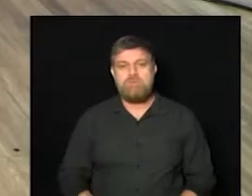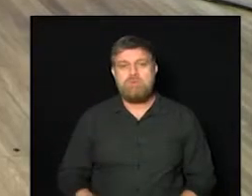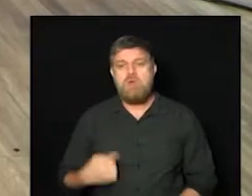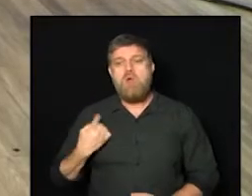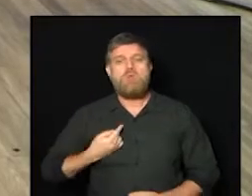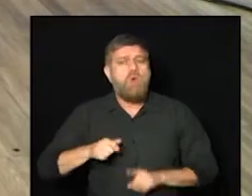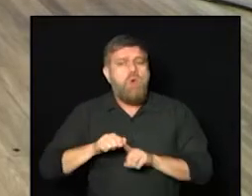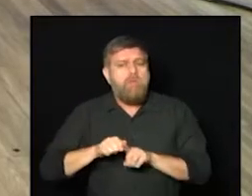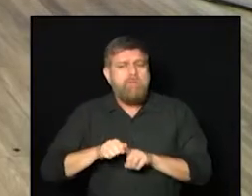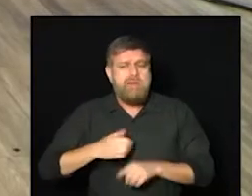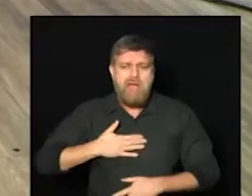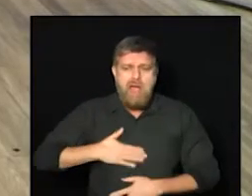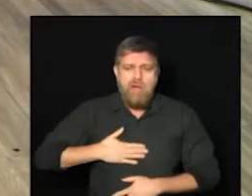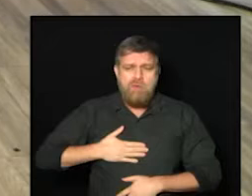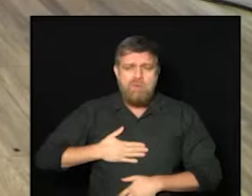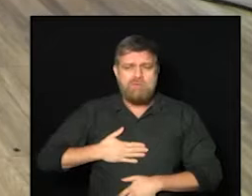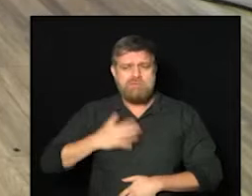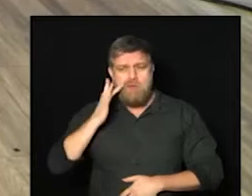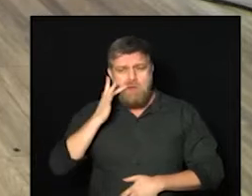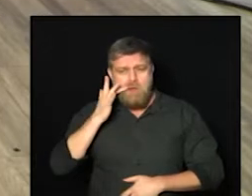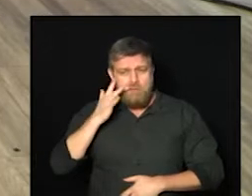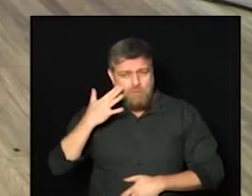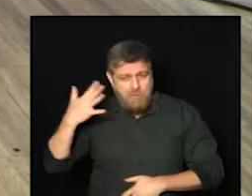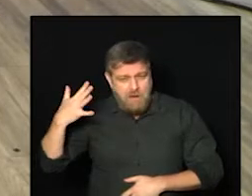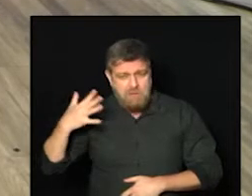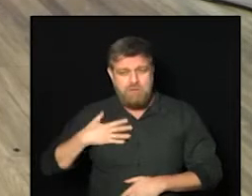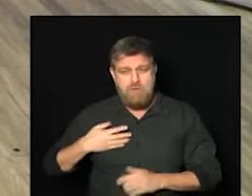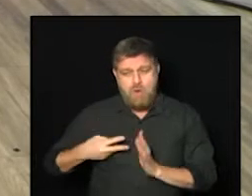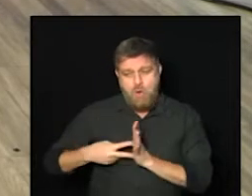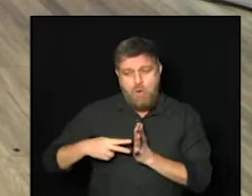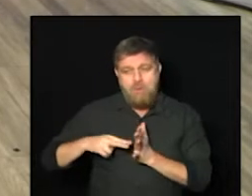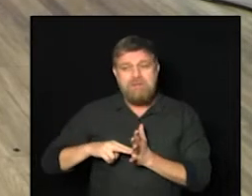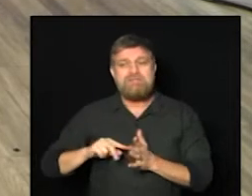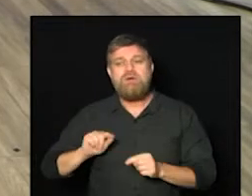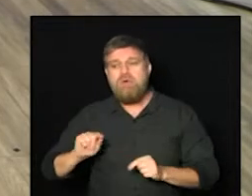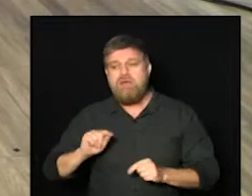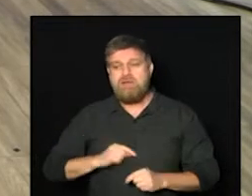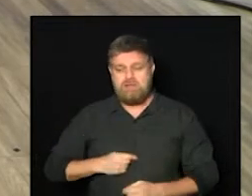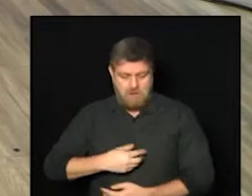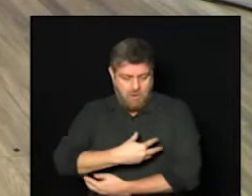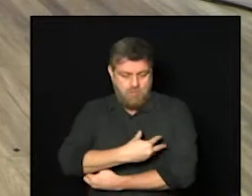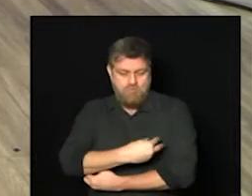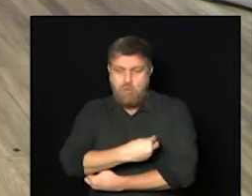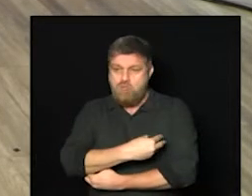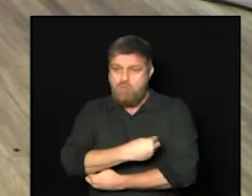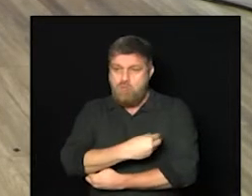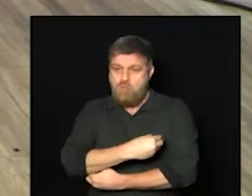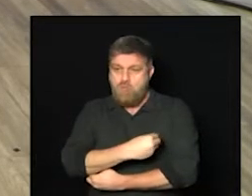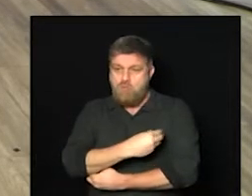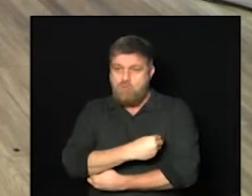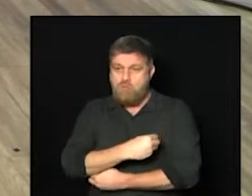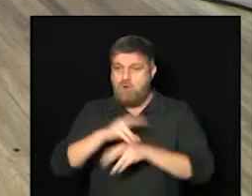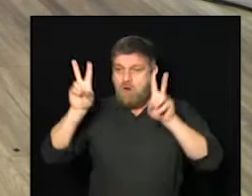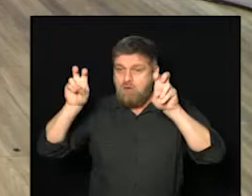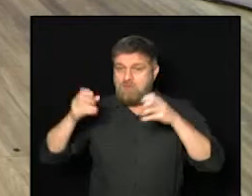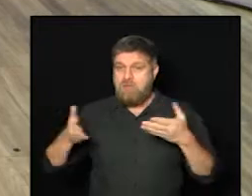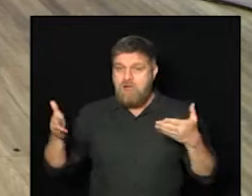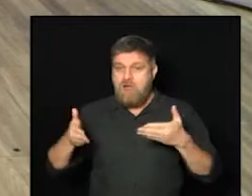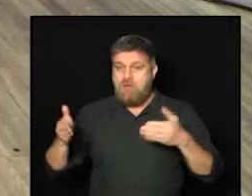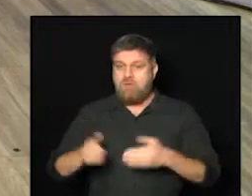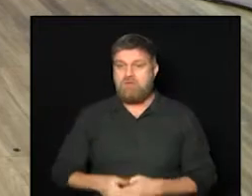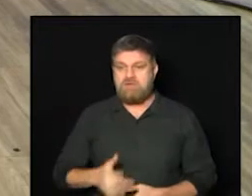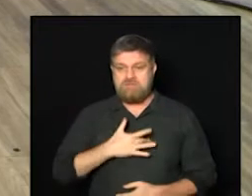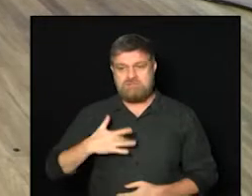no mês Agosto Dourado, que é dedicado ao aleitamento materno, um tema que vai ser bastante discutido agora aqui,